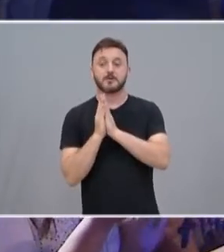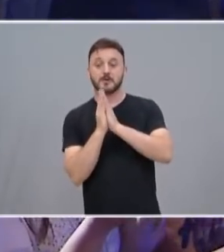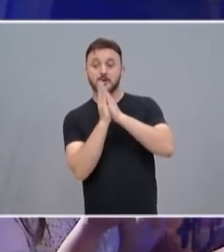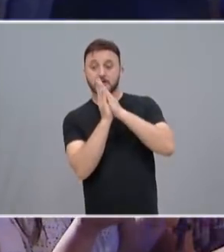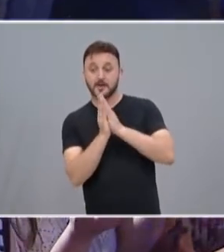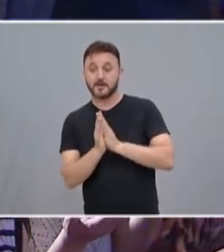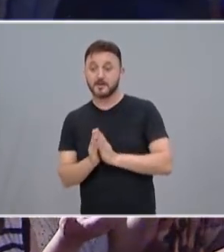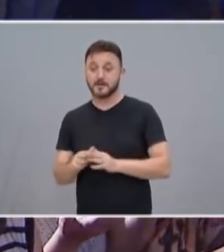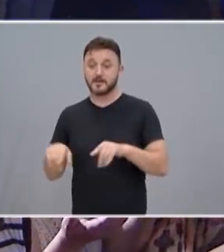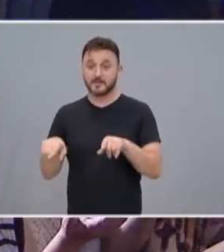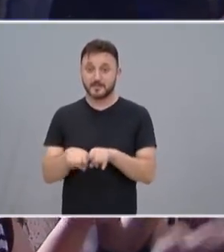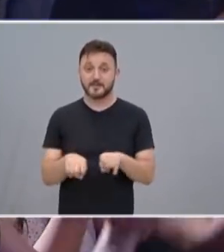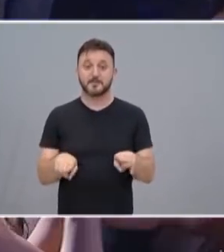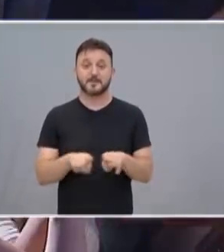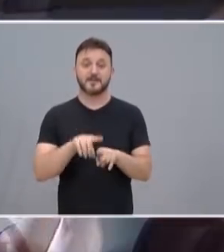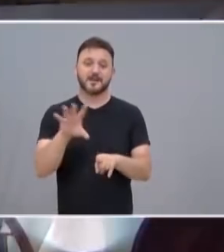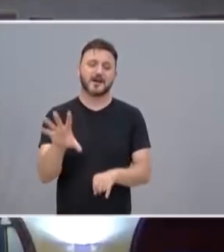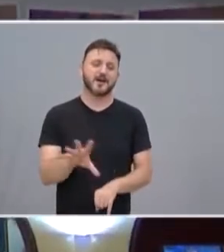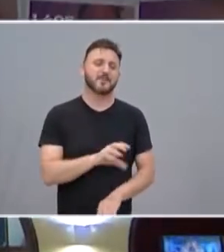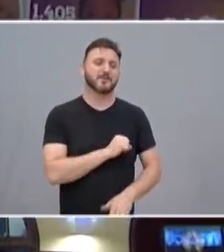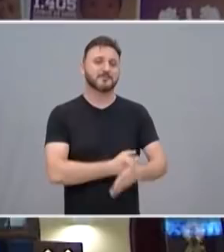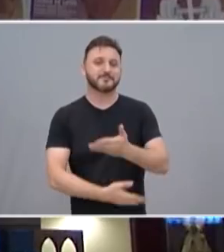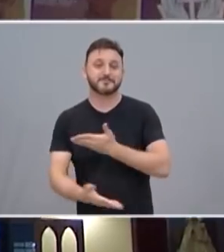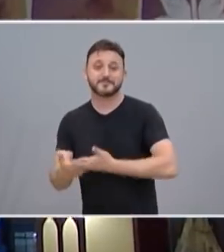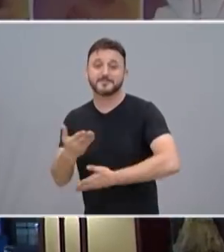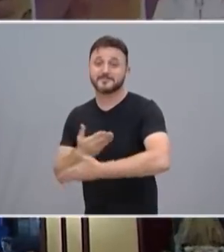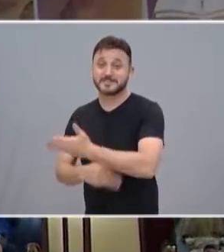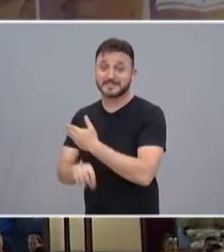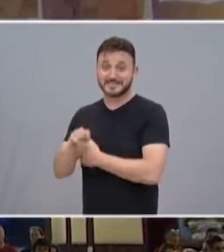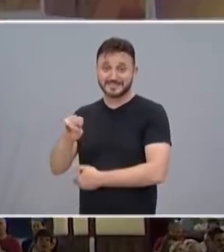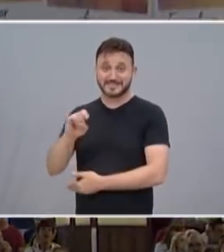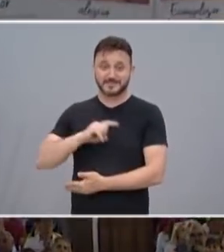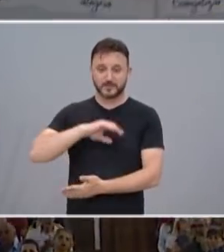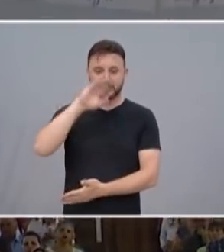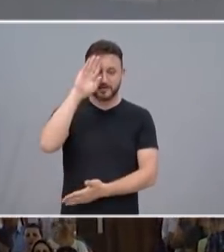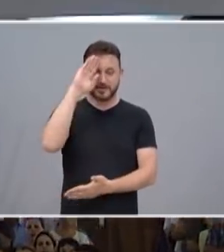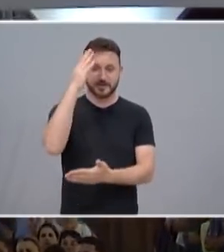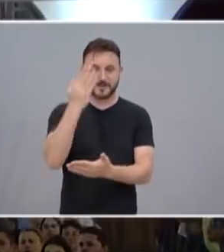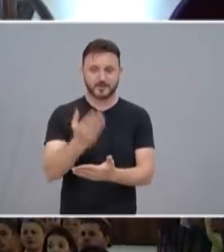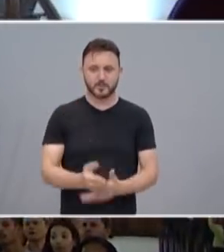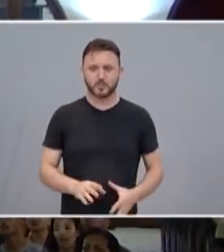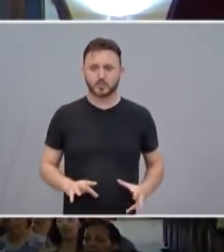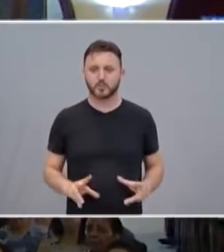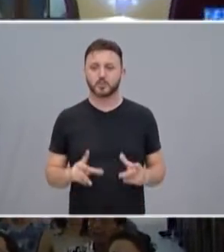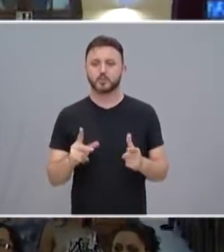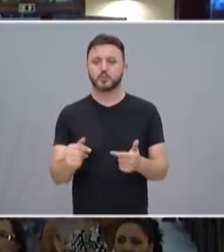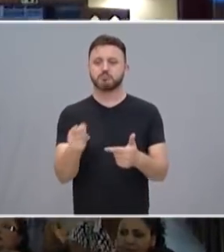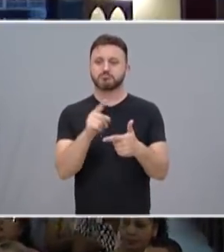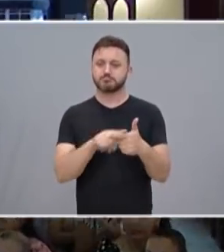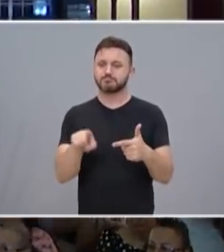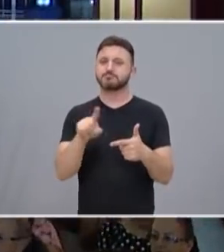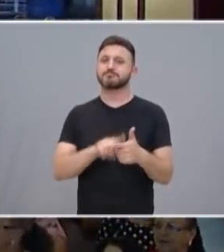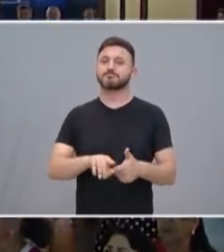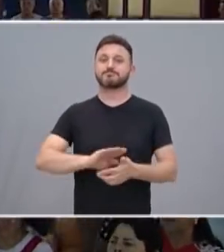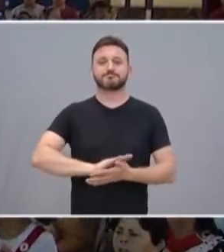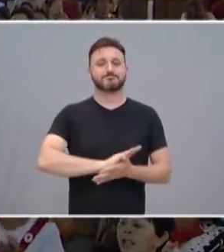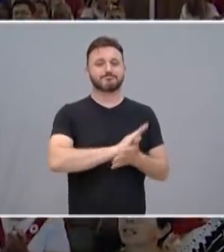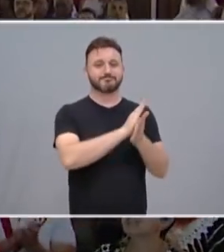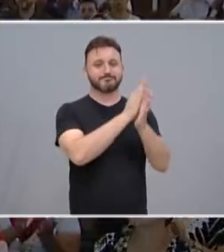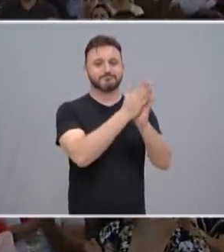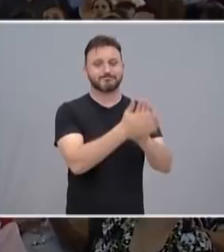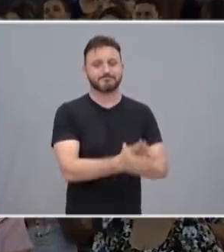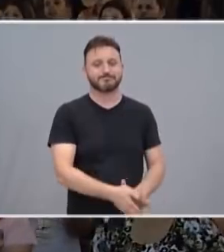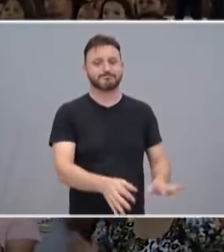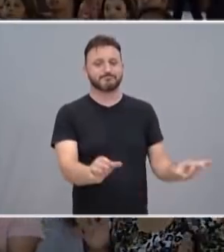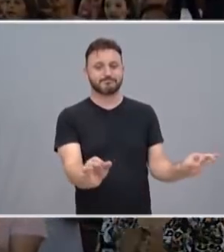clamar, Eu sei que se eu acreditar, as muralhas vão cair. Mais uma vez, eu sei